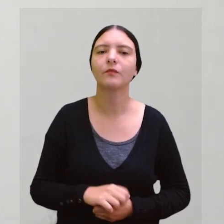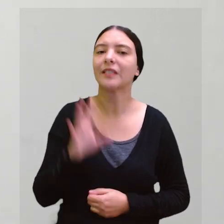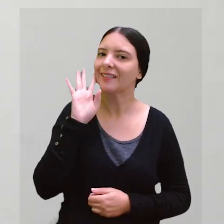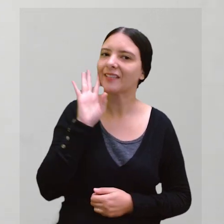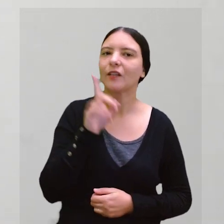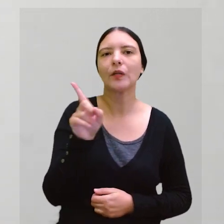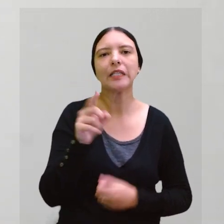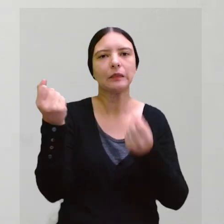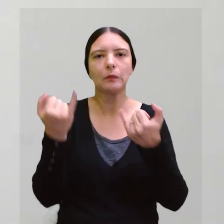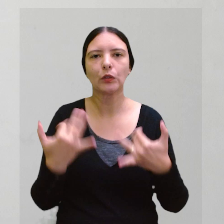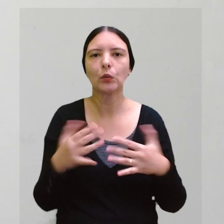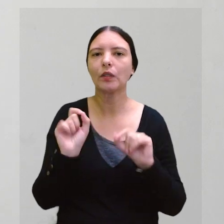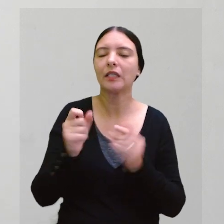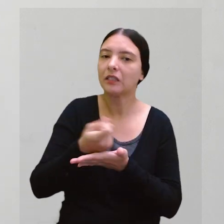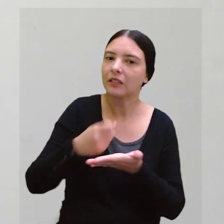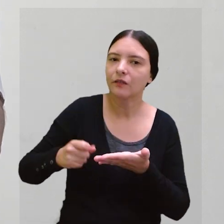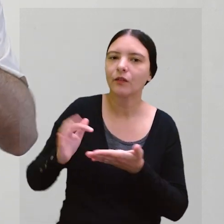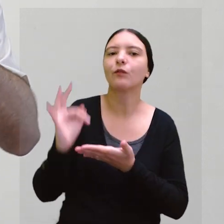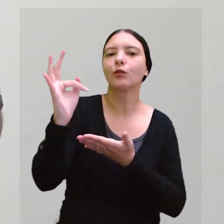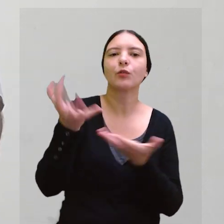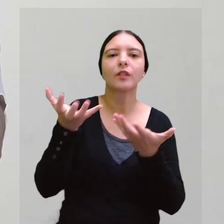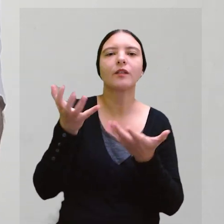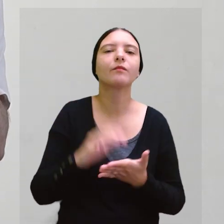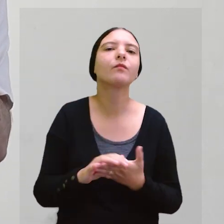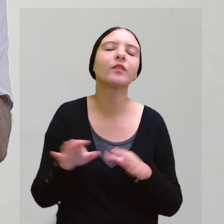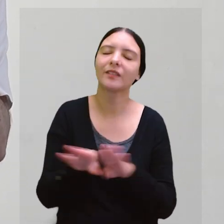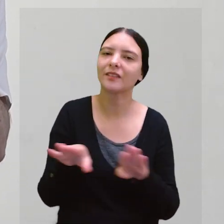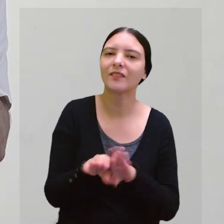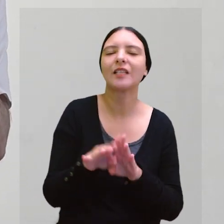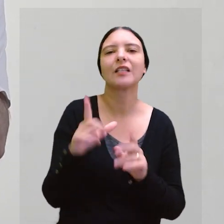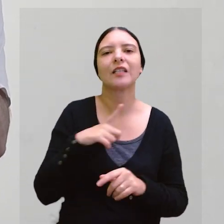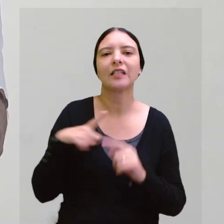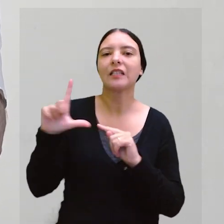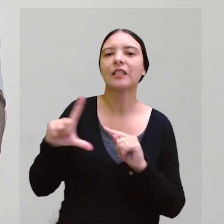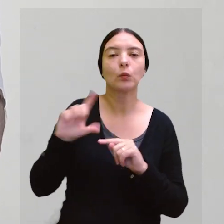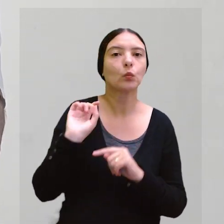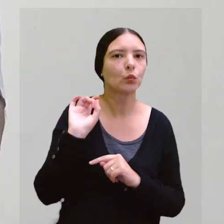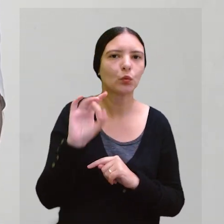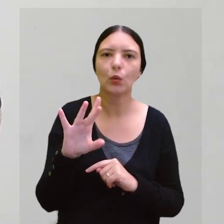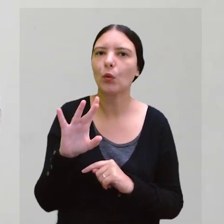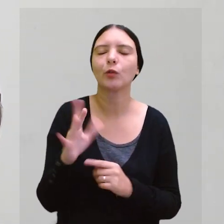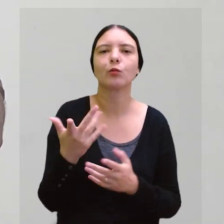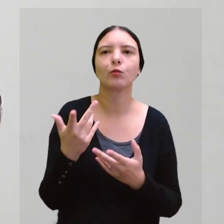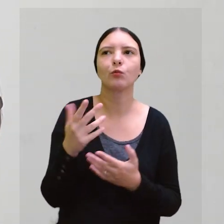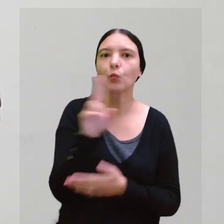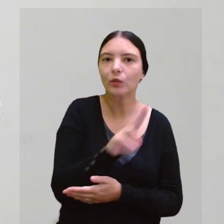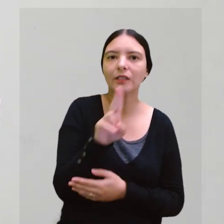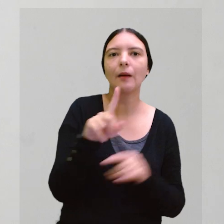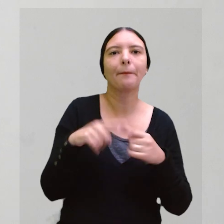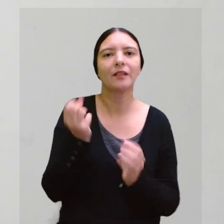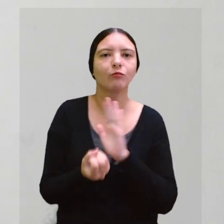Legal, o colega falando que pretende escrever também literatura. Também tem alguma coisa da dimensão do literário que não está só na questão do consumo, mas